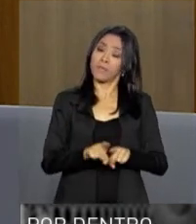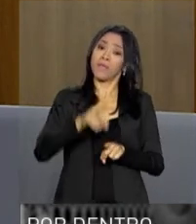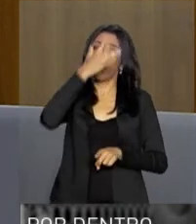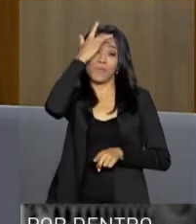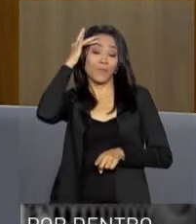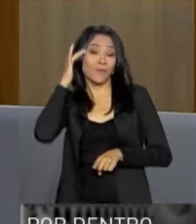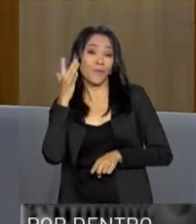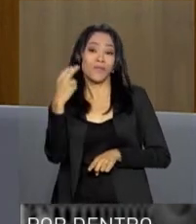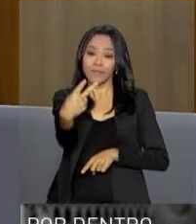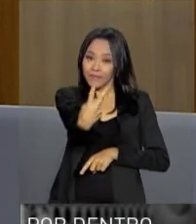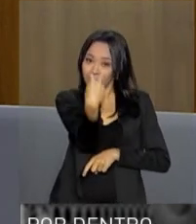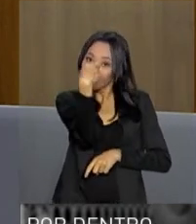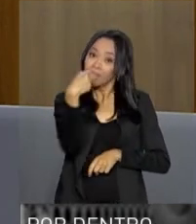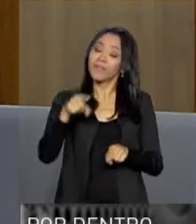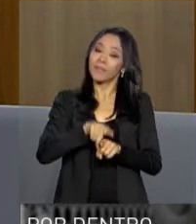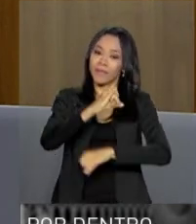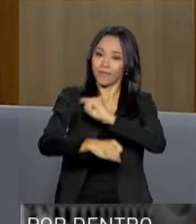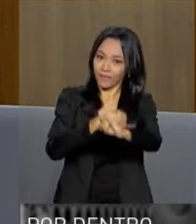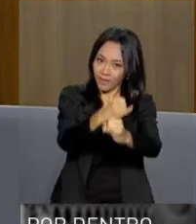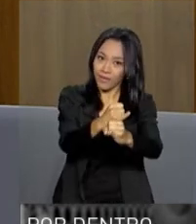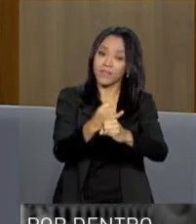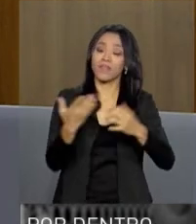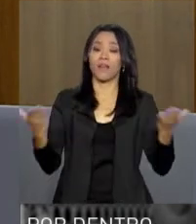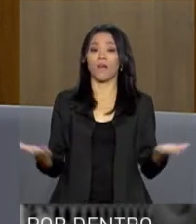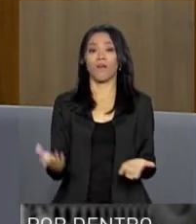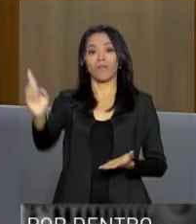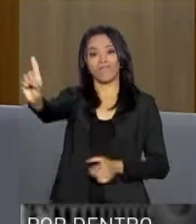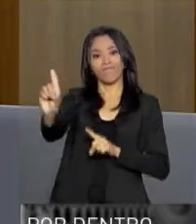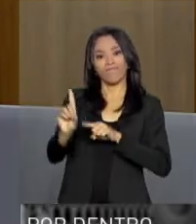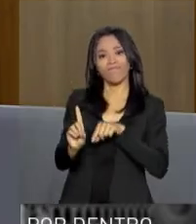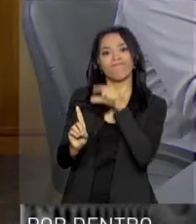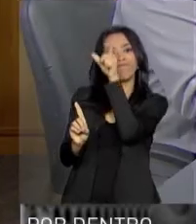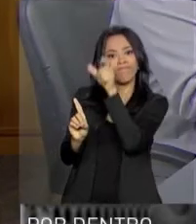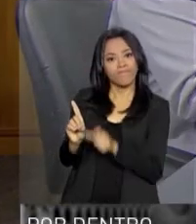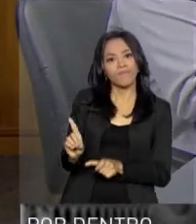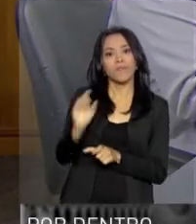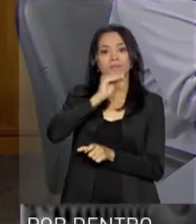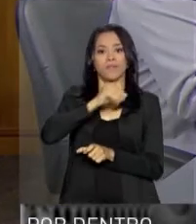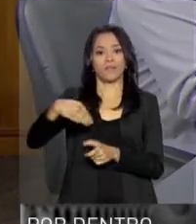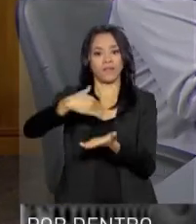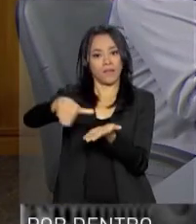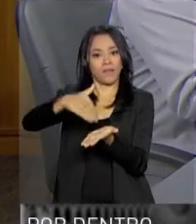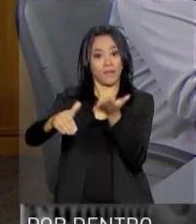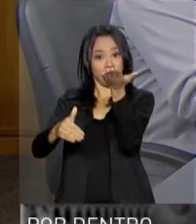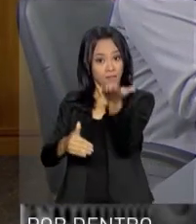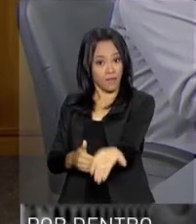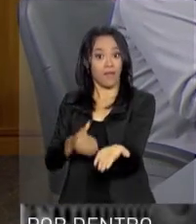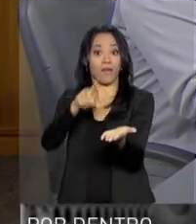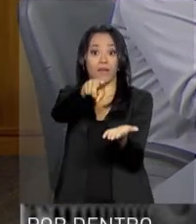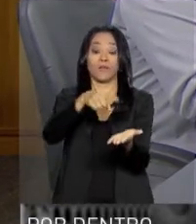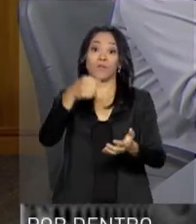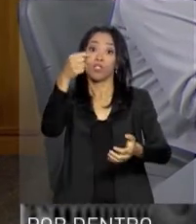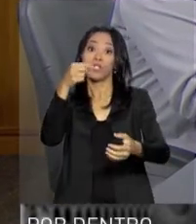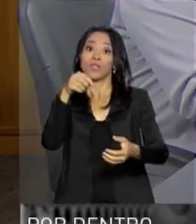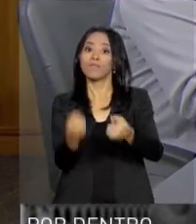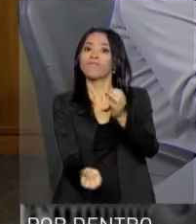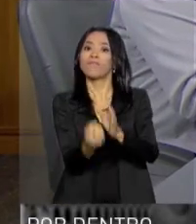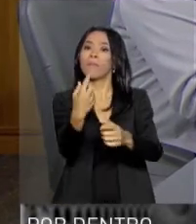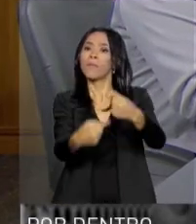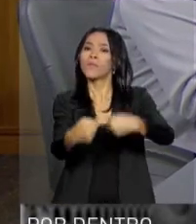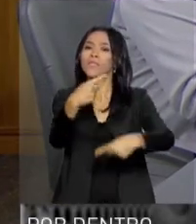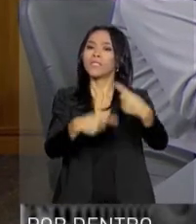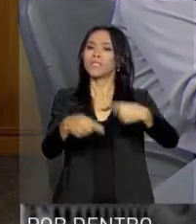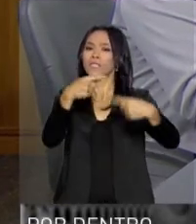e nesta edição recebemos aqui no estúdio o secretário nacional de políticas de promoção da igualdade racial juvenal araújo seja